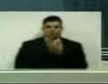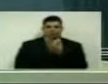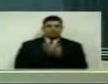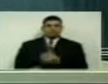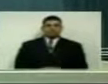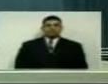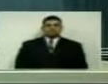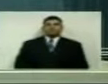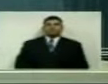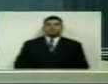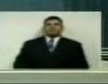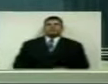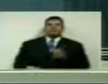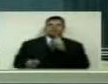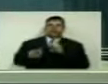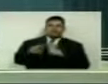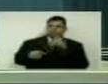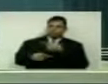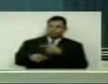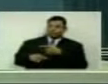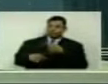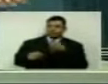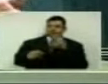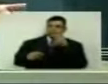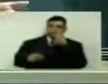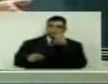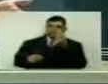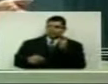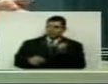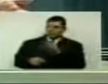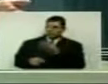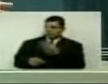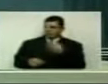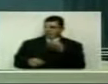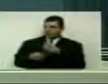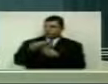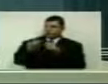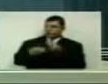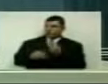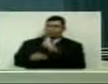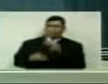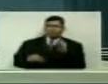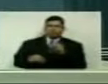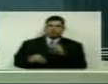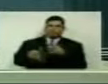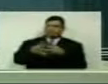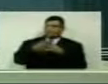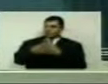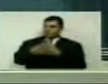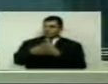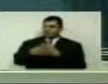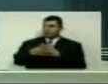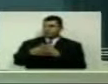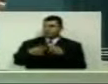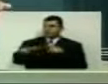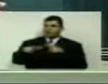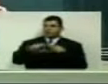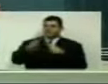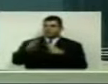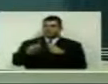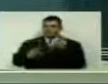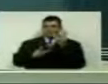Portanto, esse escândalo tem características novas. Não é um escândalo de situação ou